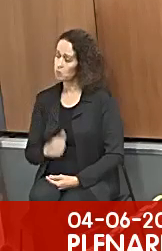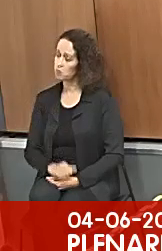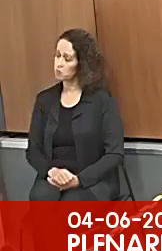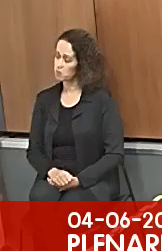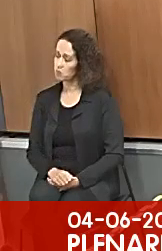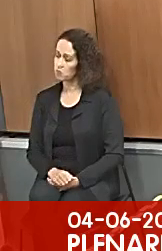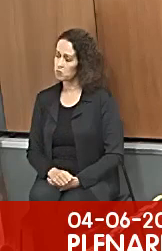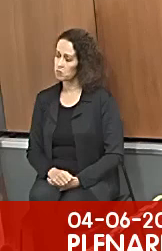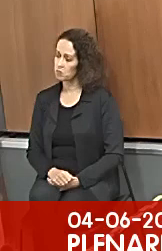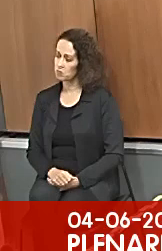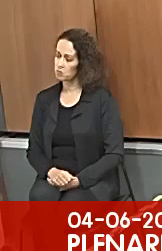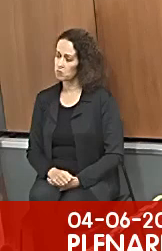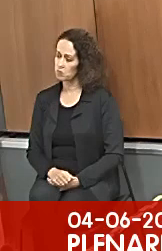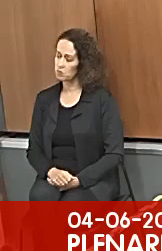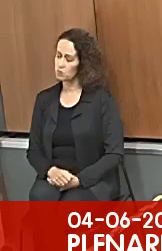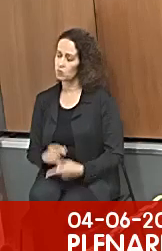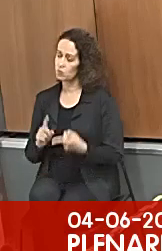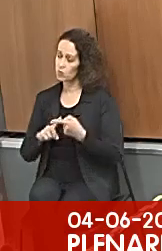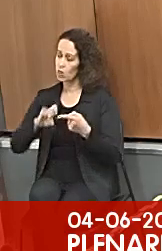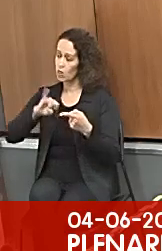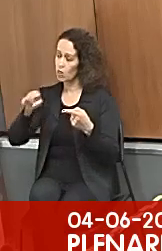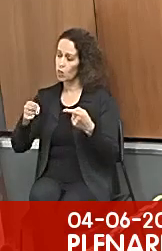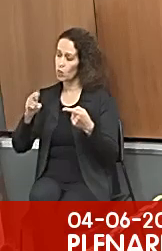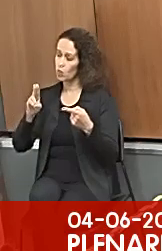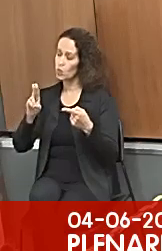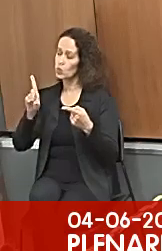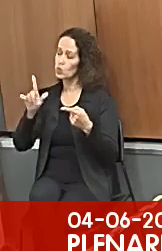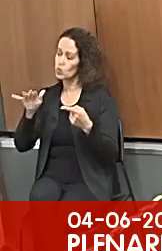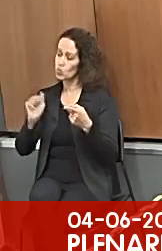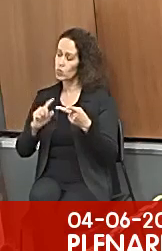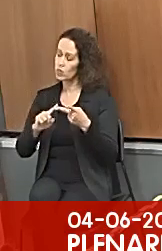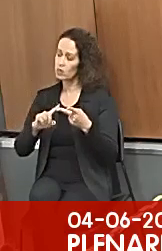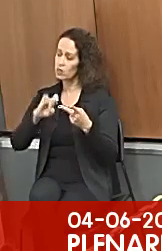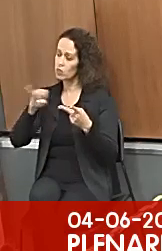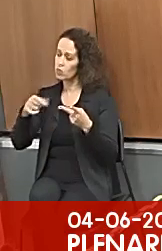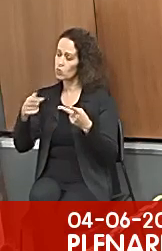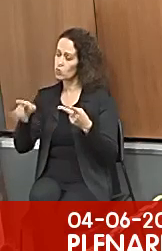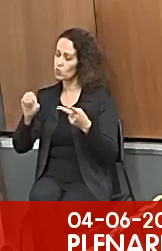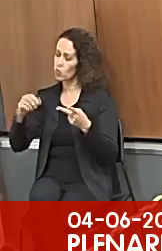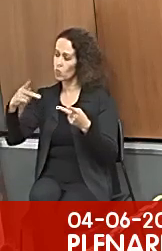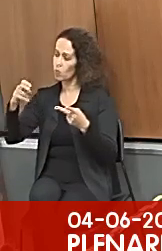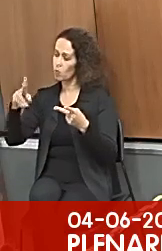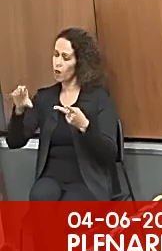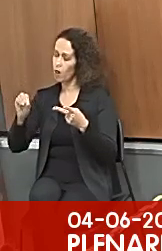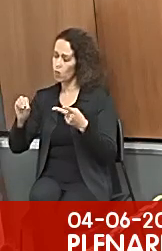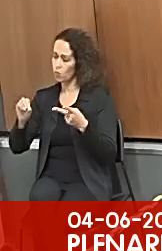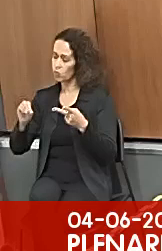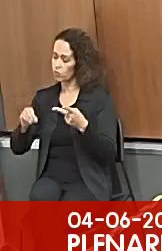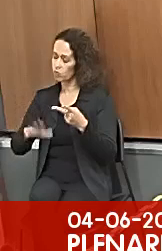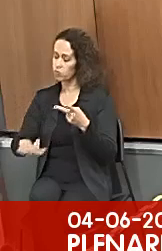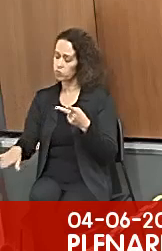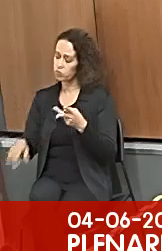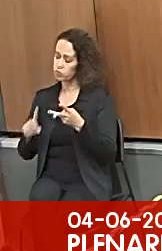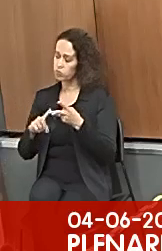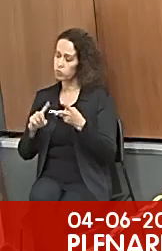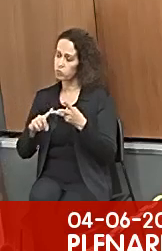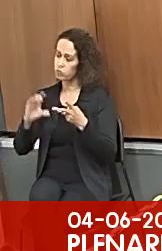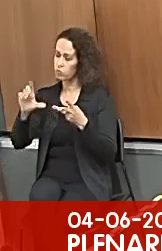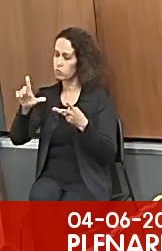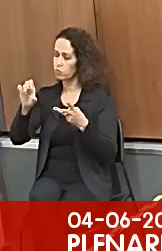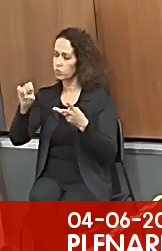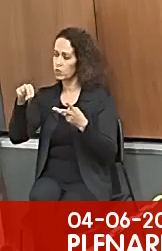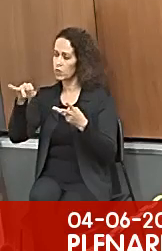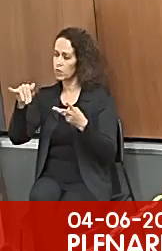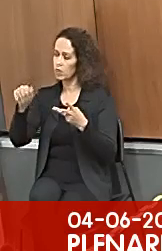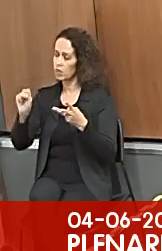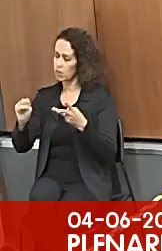o Júlia Kubitschek, o João Paulo, que é de pediatria, e o Hospital das Clínicas.